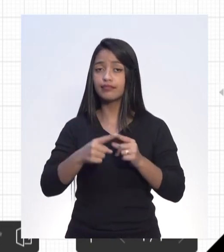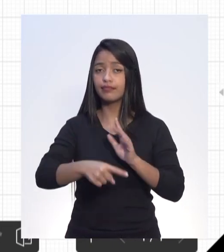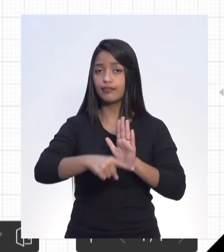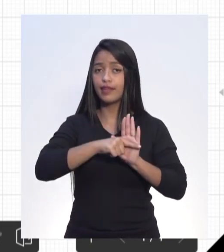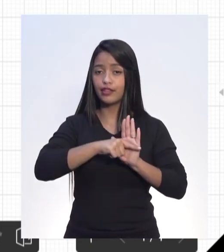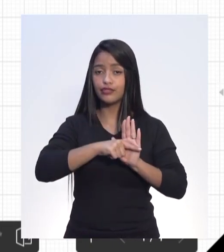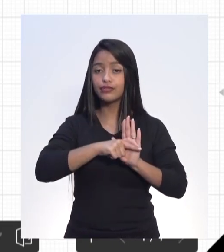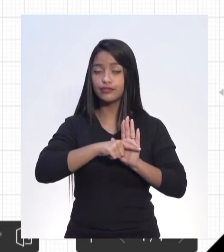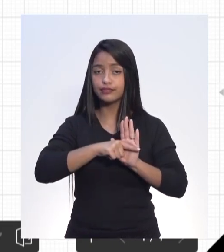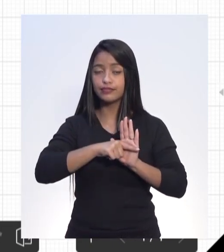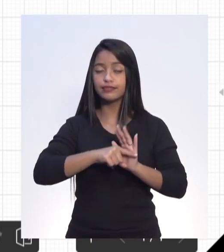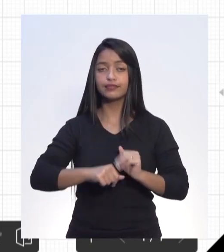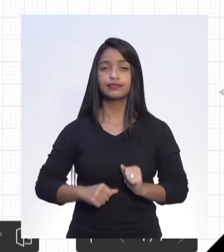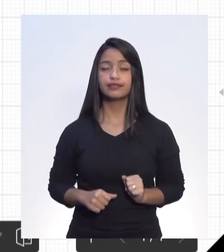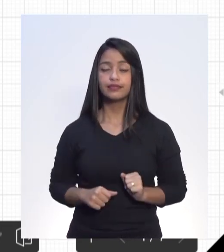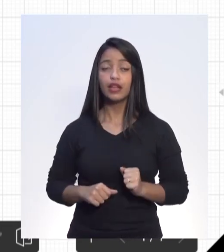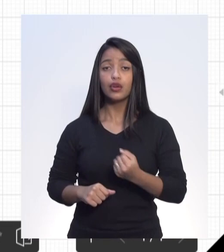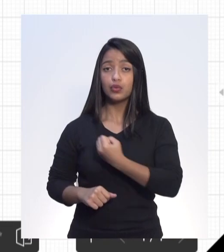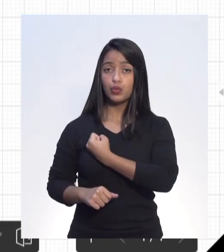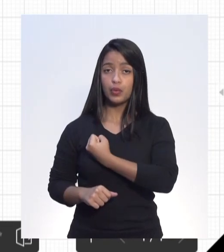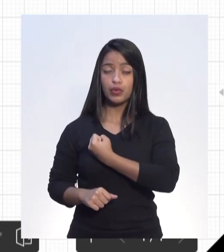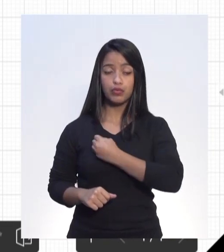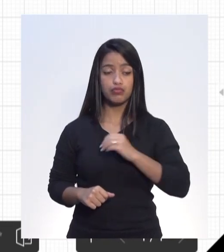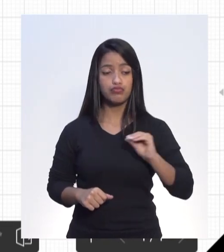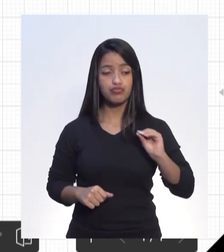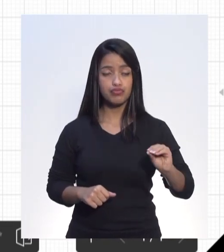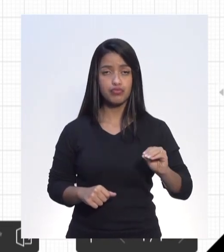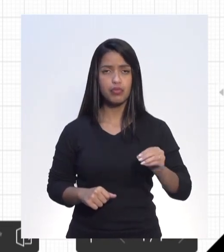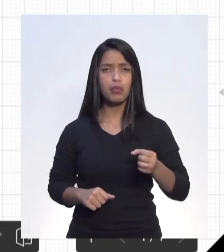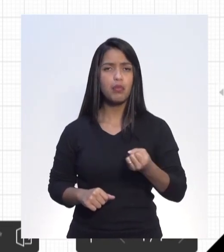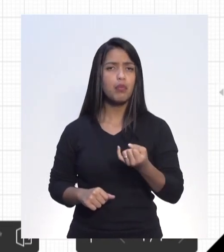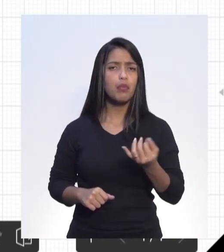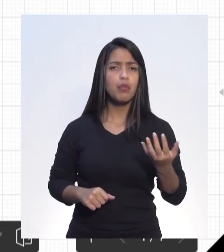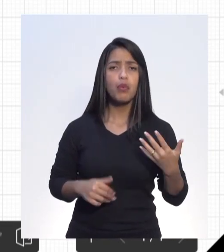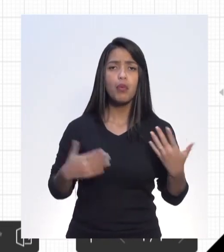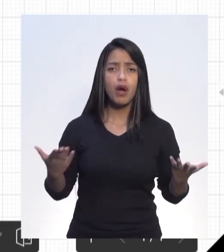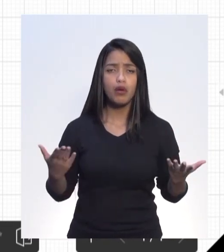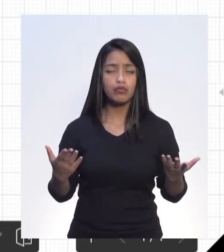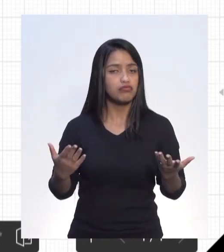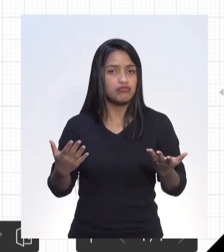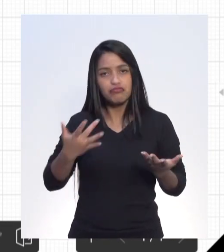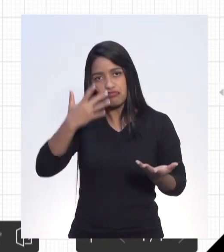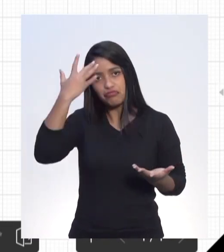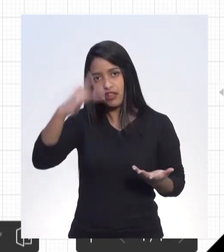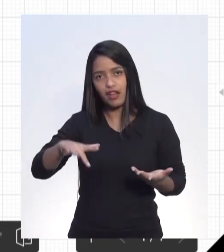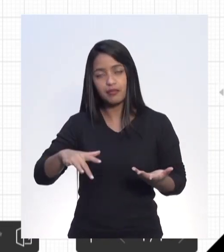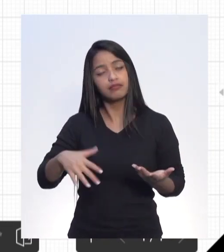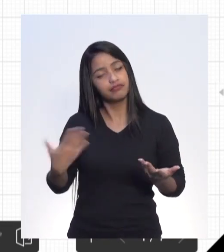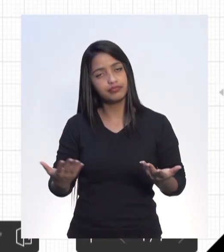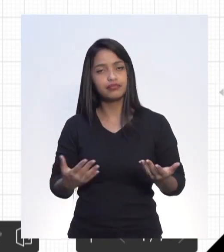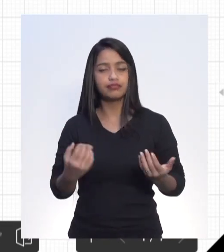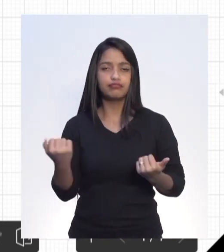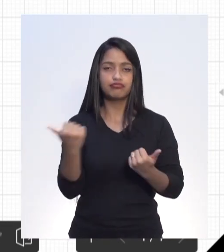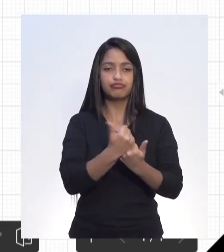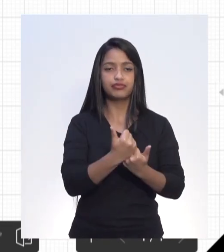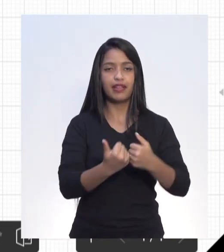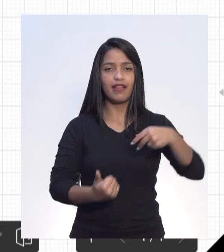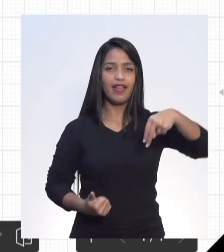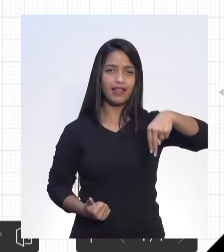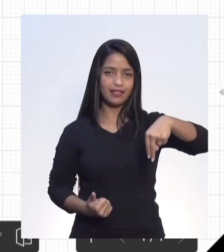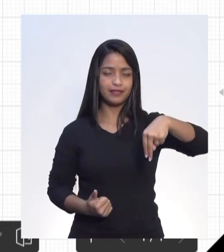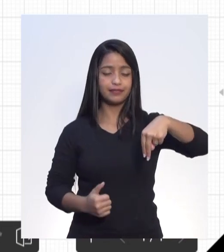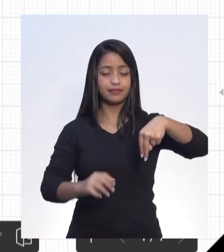coisa. Entre um número, mas que número? N, pode ser? N elevado a quem? Elevado